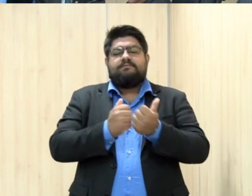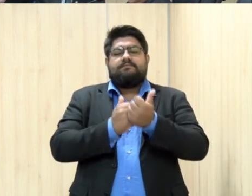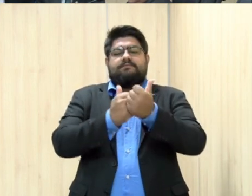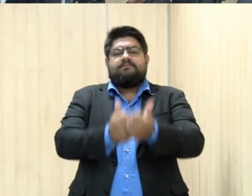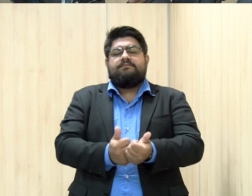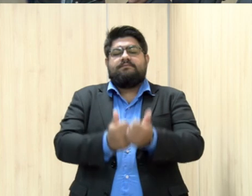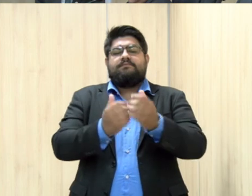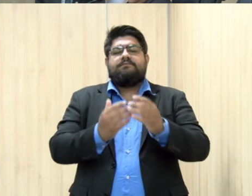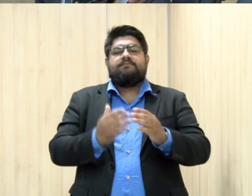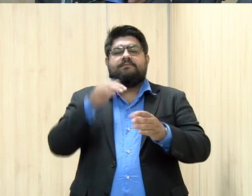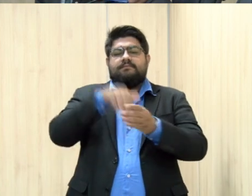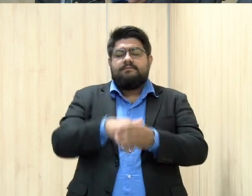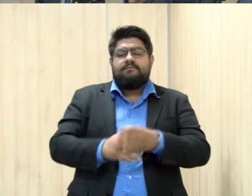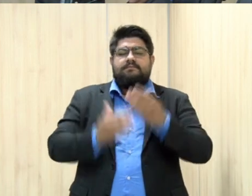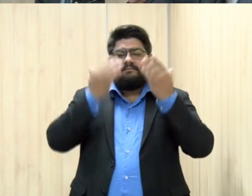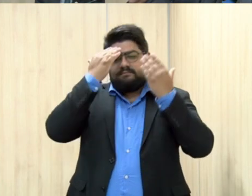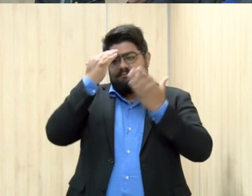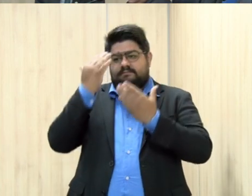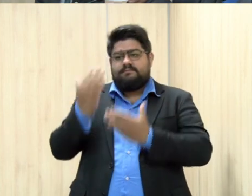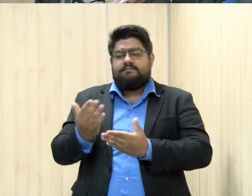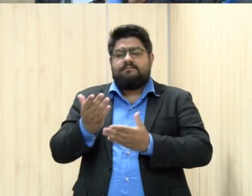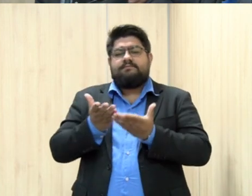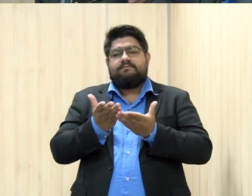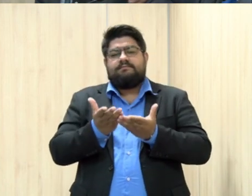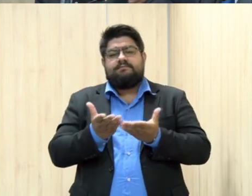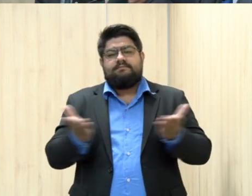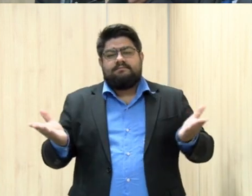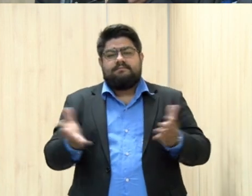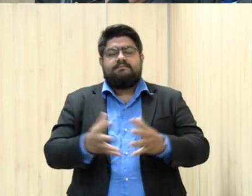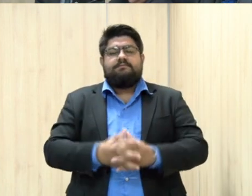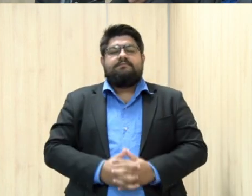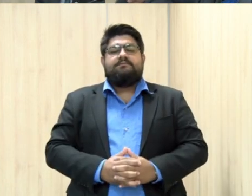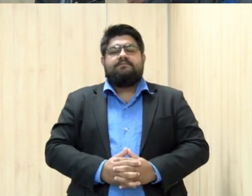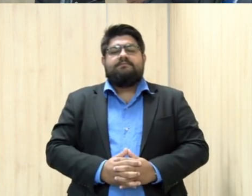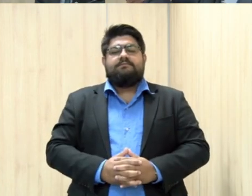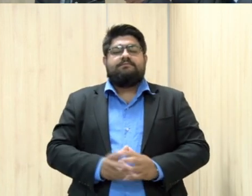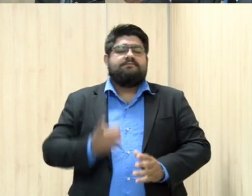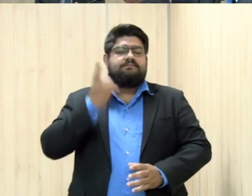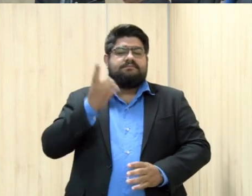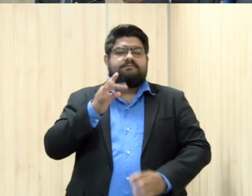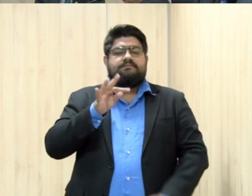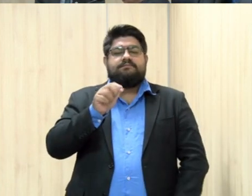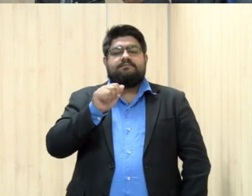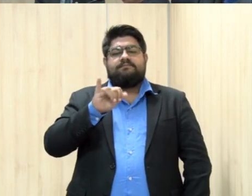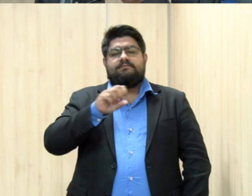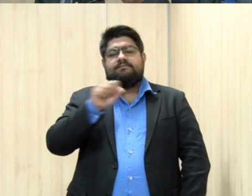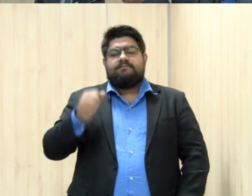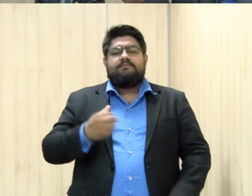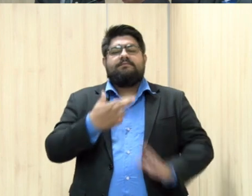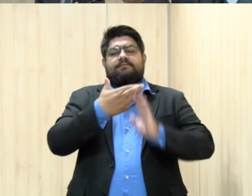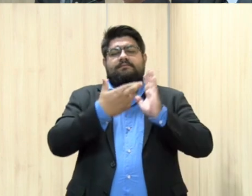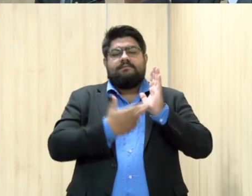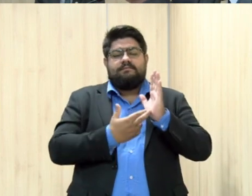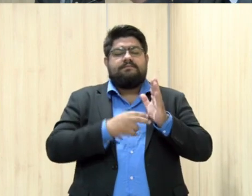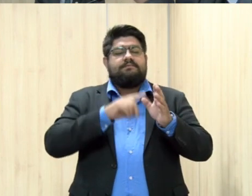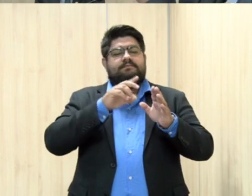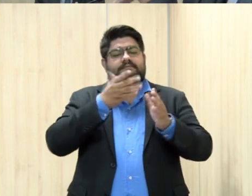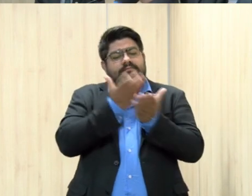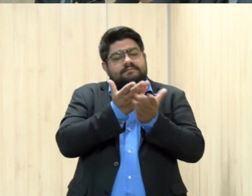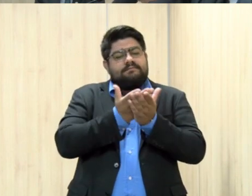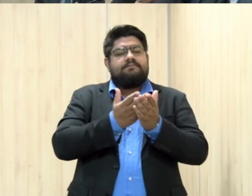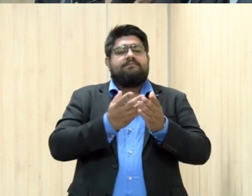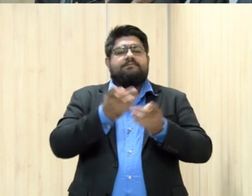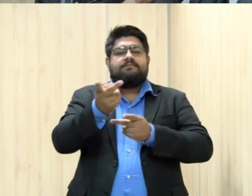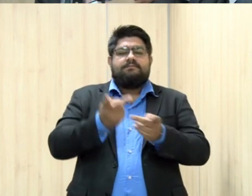acompanho o voto e agradeço a nobre deputada Taíssa pelo desdobramento estudo da matéria